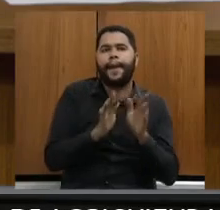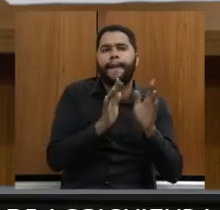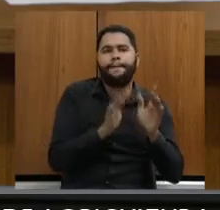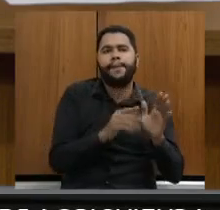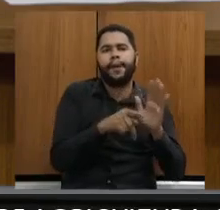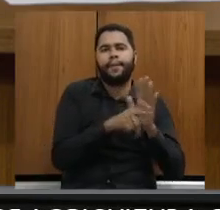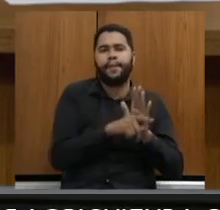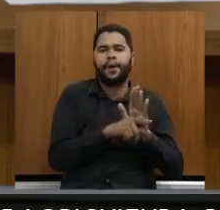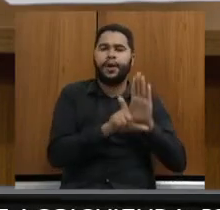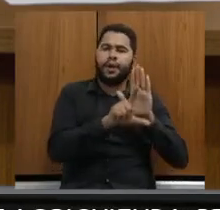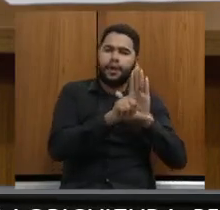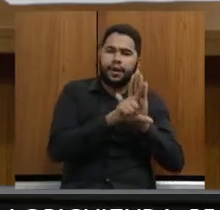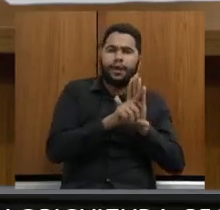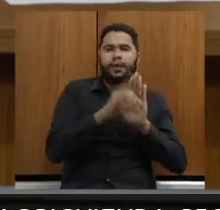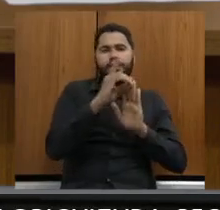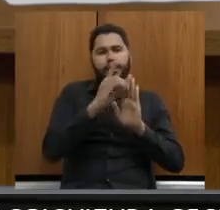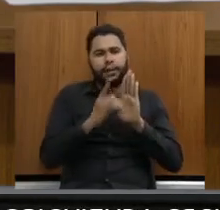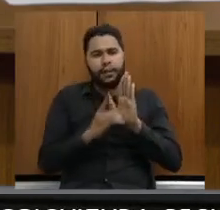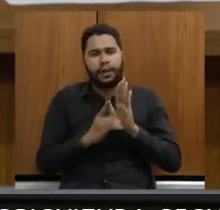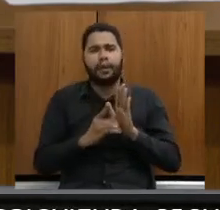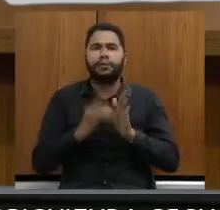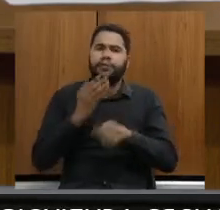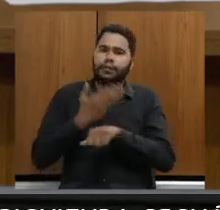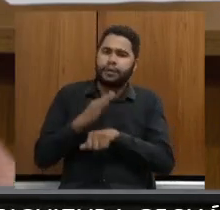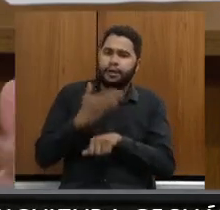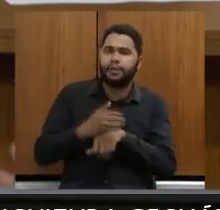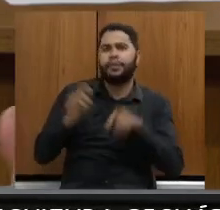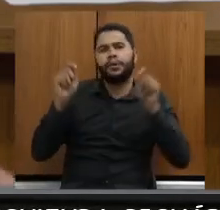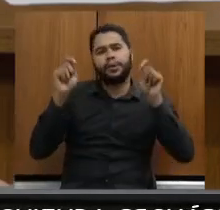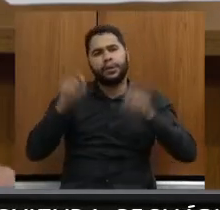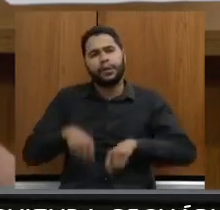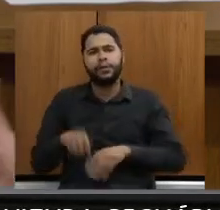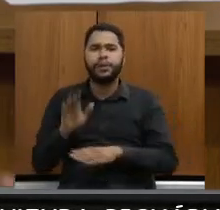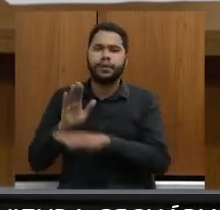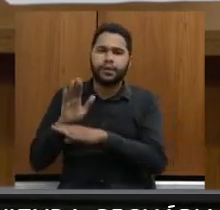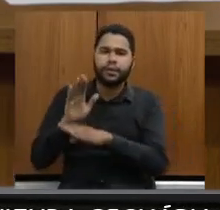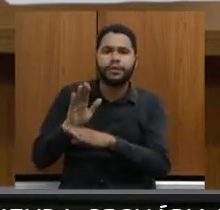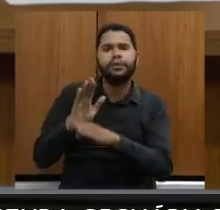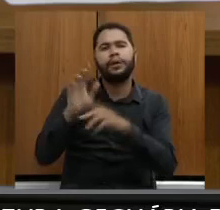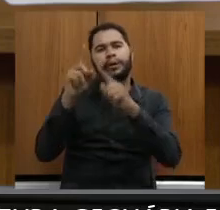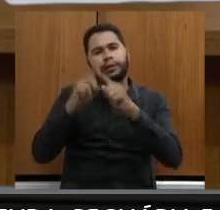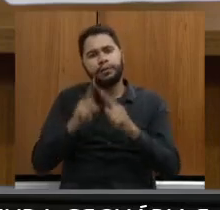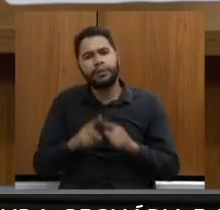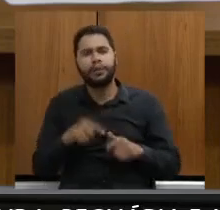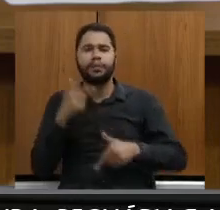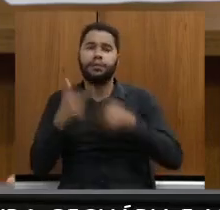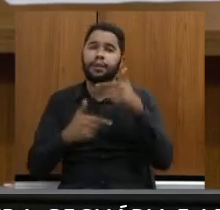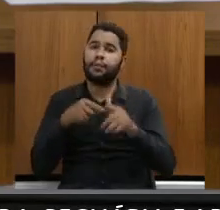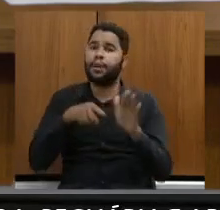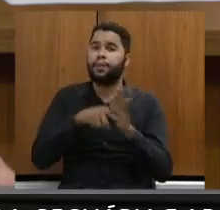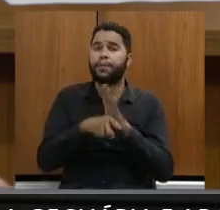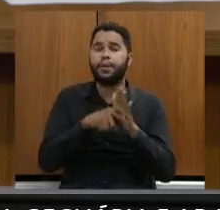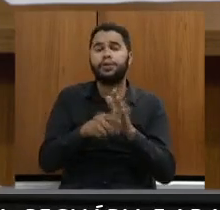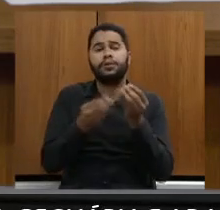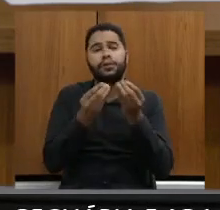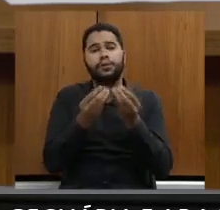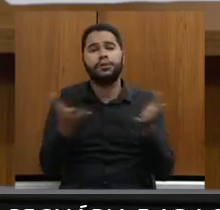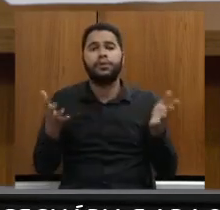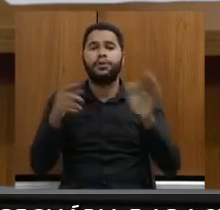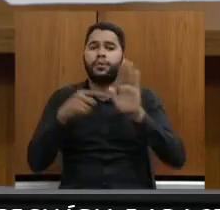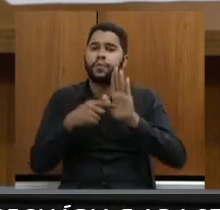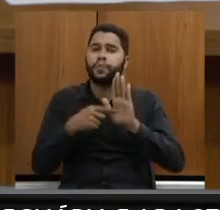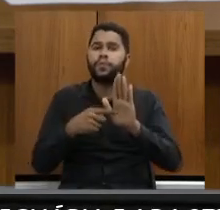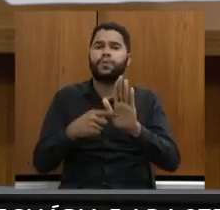decretos de cursos treinamento e capacitação trabalho assistência técnica trabalho da pesquisa é só trazer e